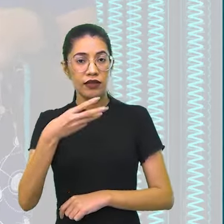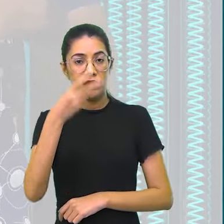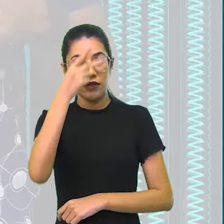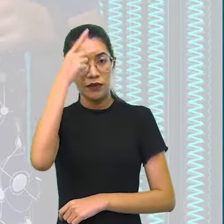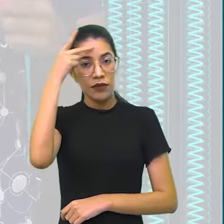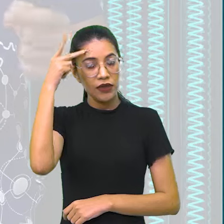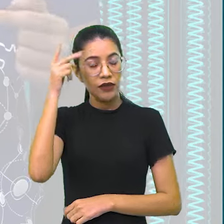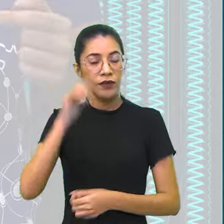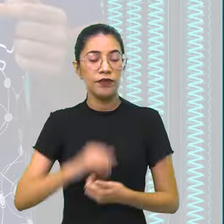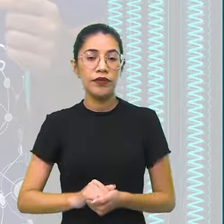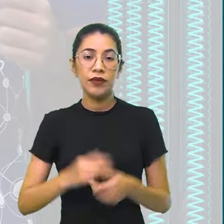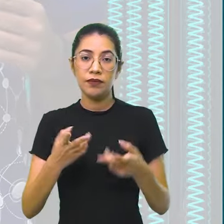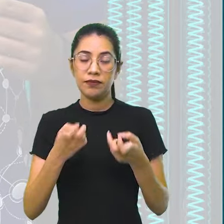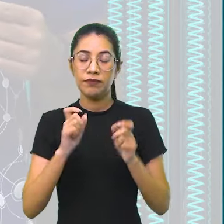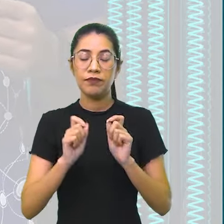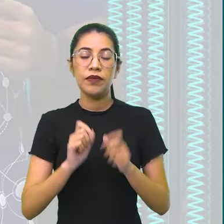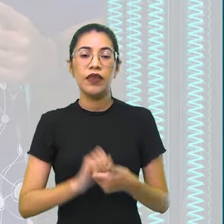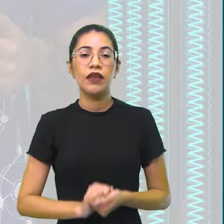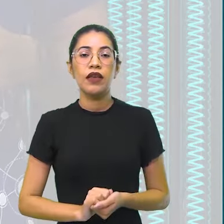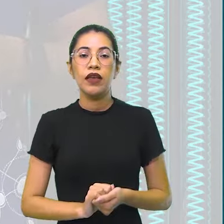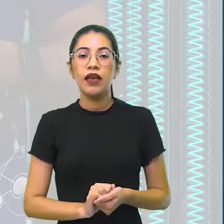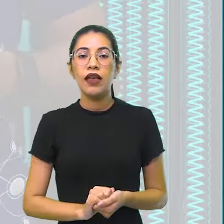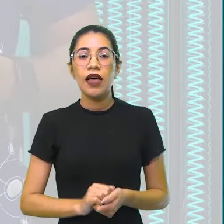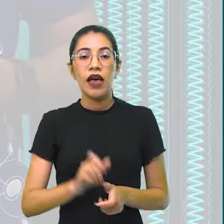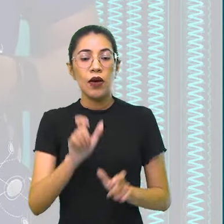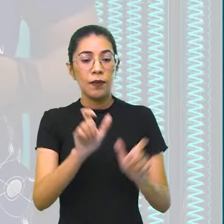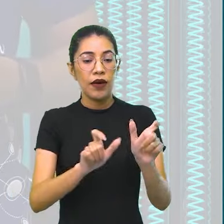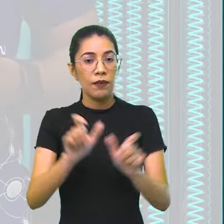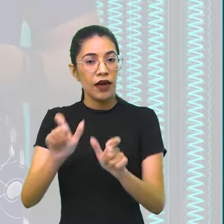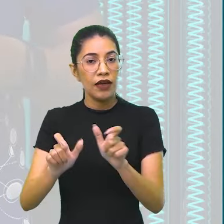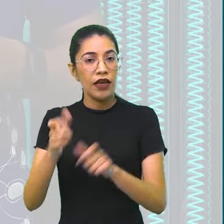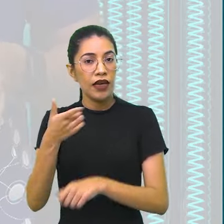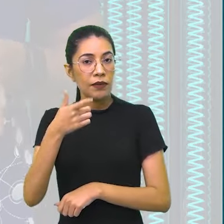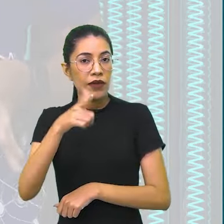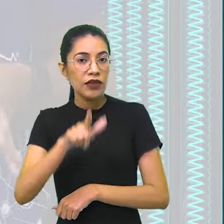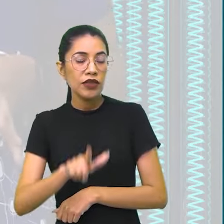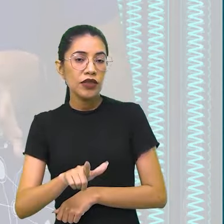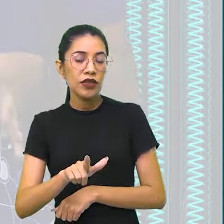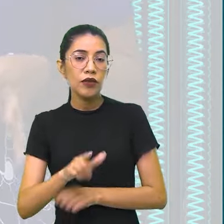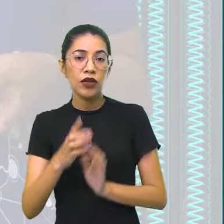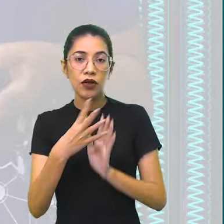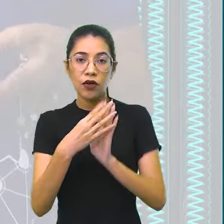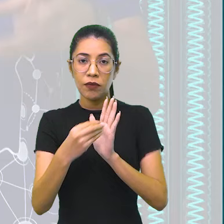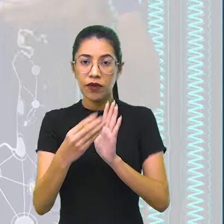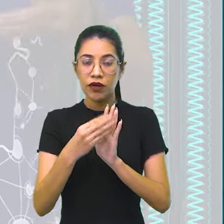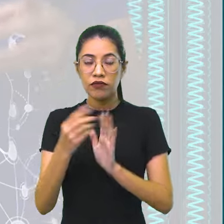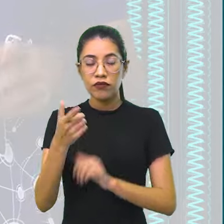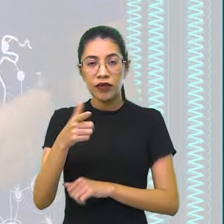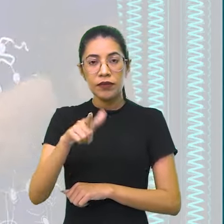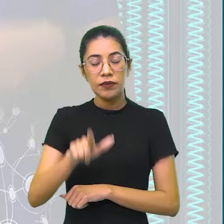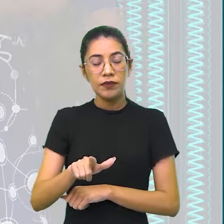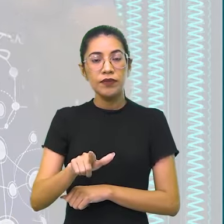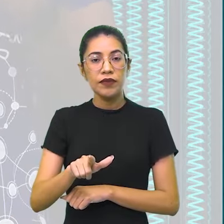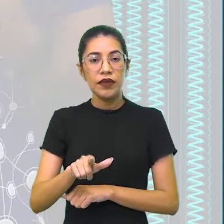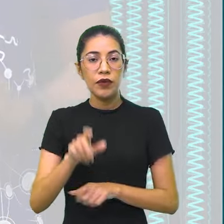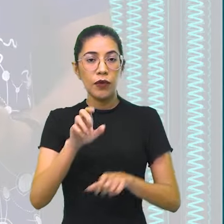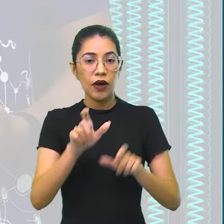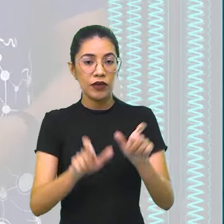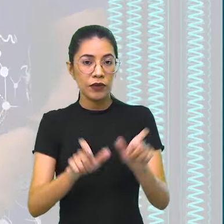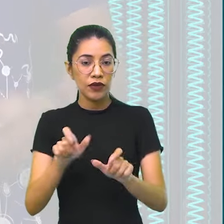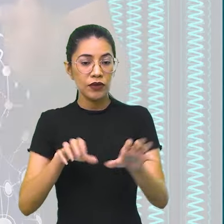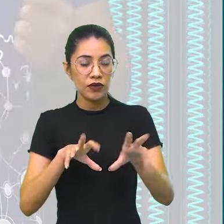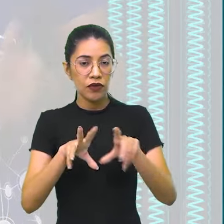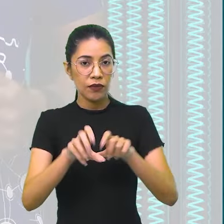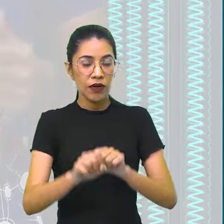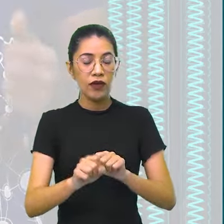pessoa, ó. Os formandos repetiam, ou seja, eles repetiam. Acabei de falar para vocês, terceira pessoa. Os formandos